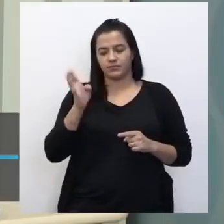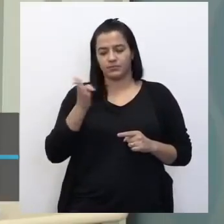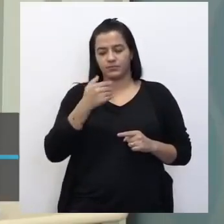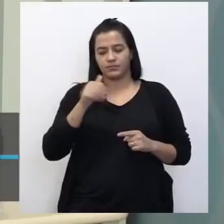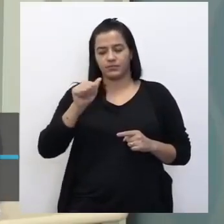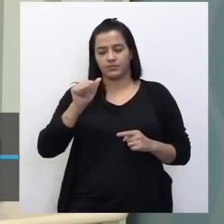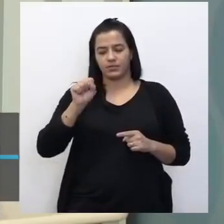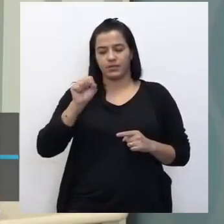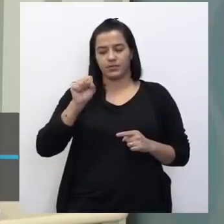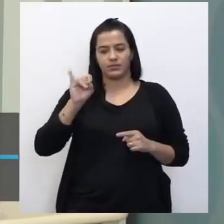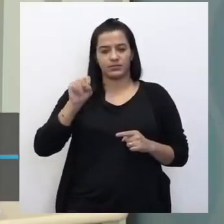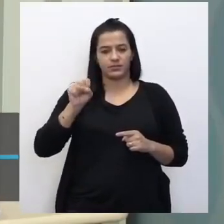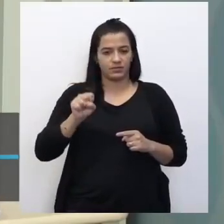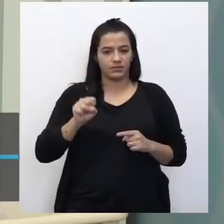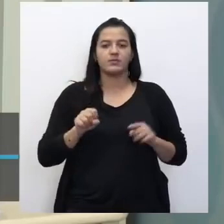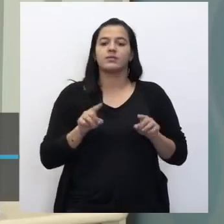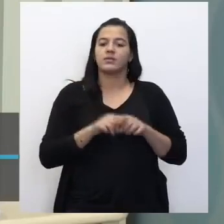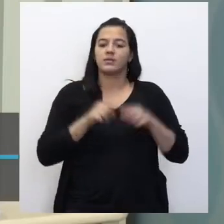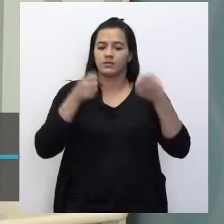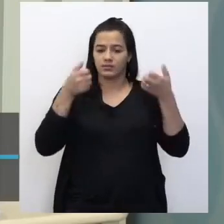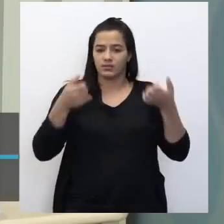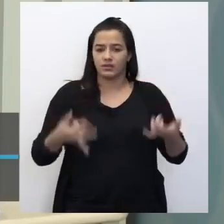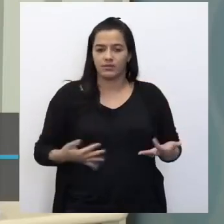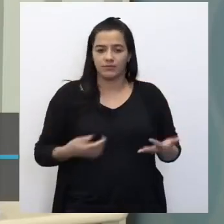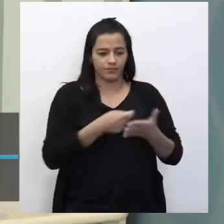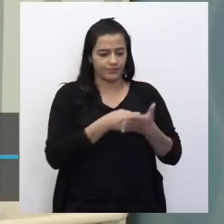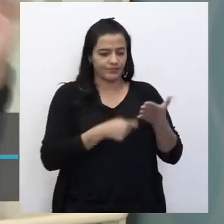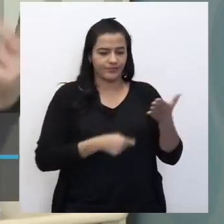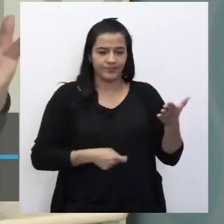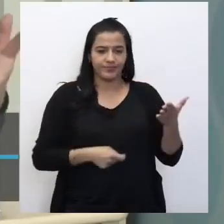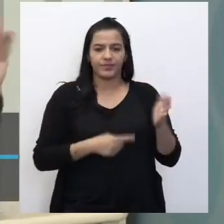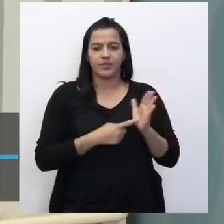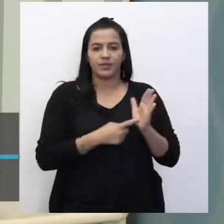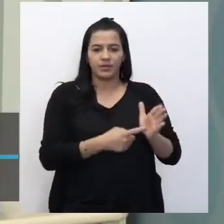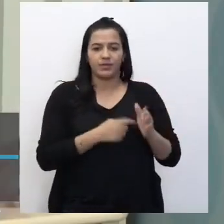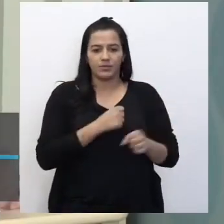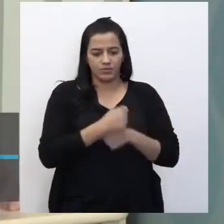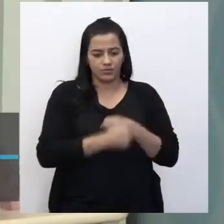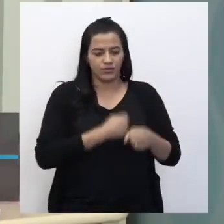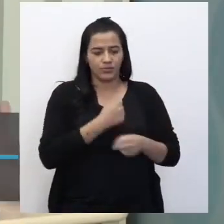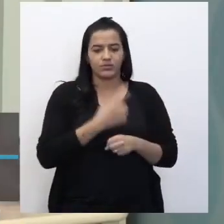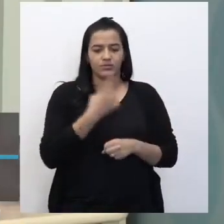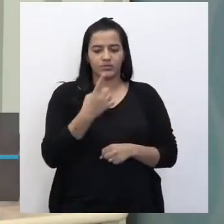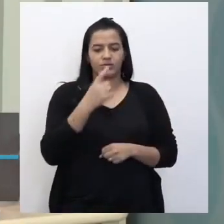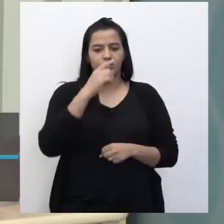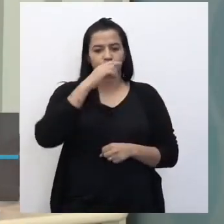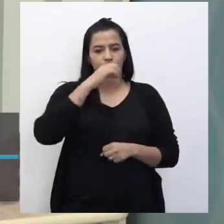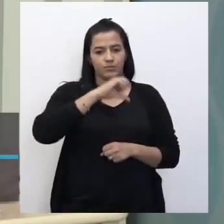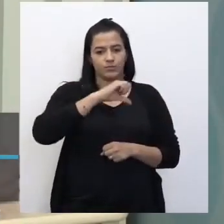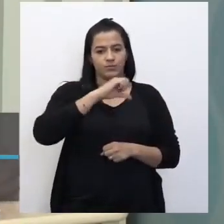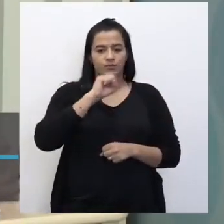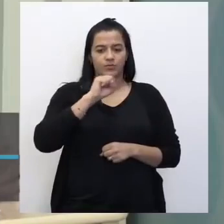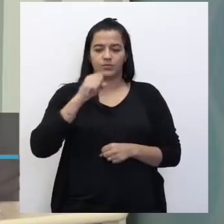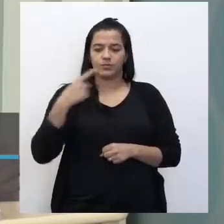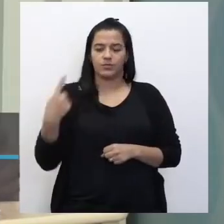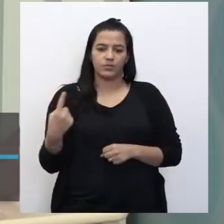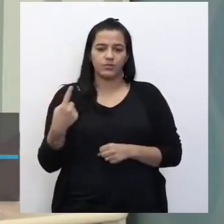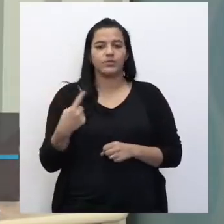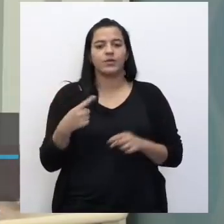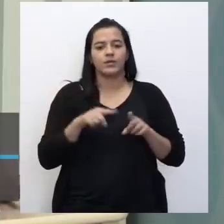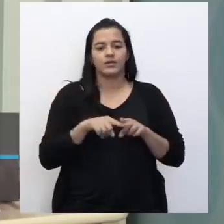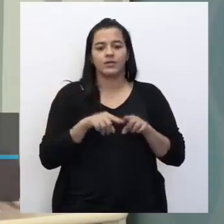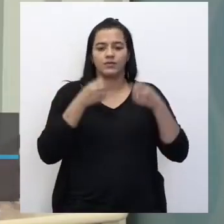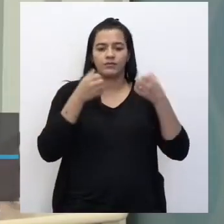quase todas as obras do Machado de Assis, ela foi publicada em folhetim ao longo do ano de 1881. Essa obra é o Brás